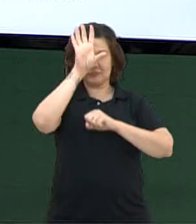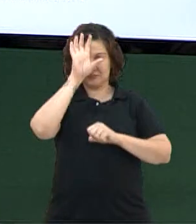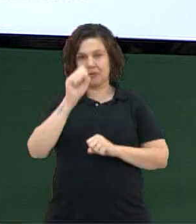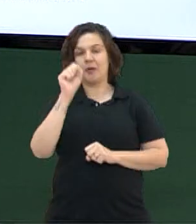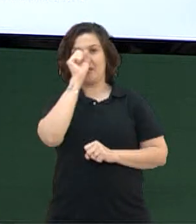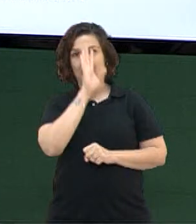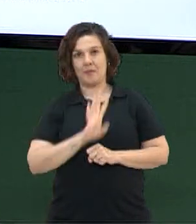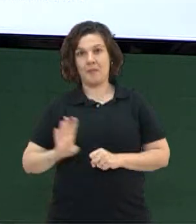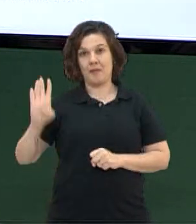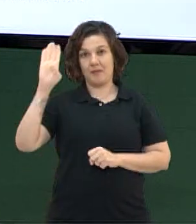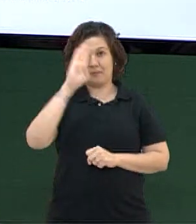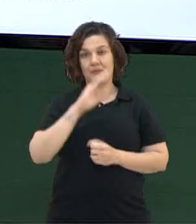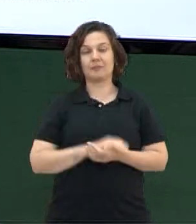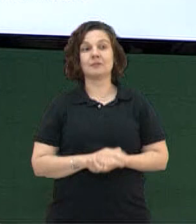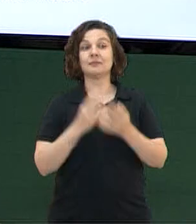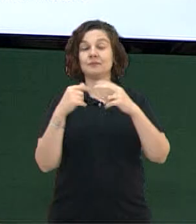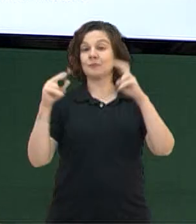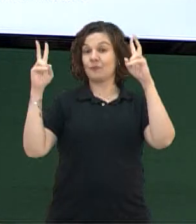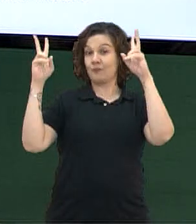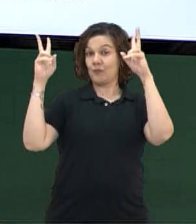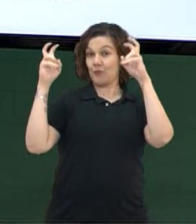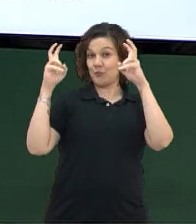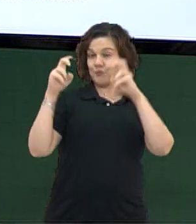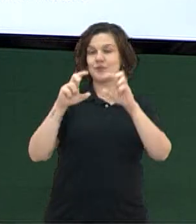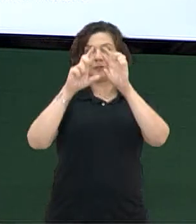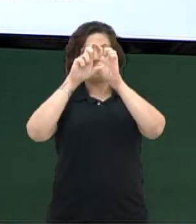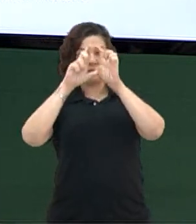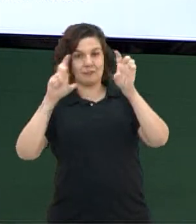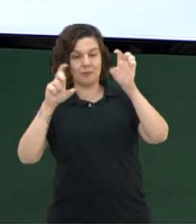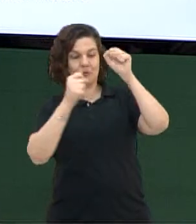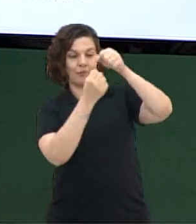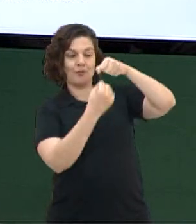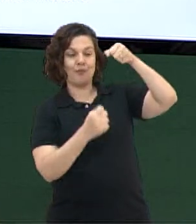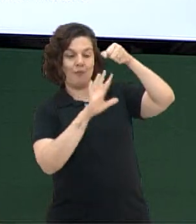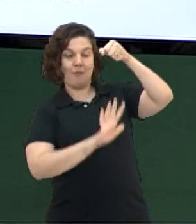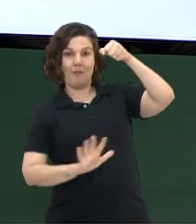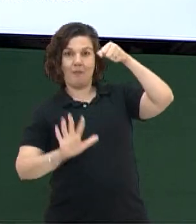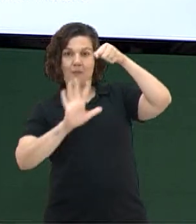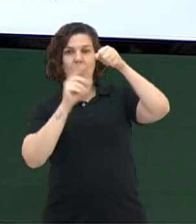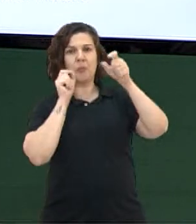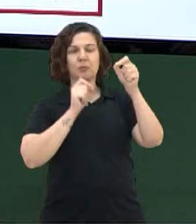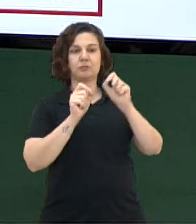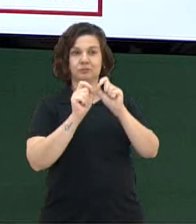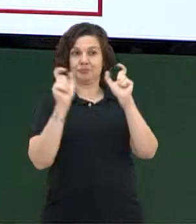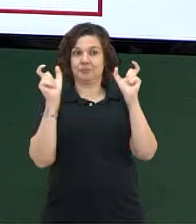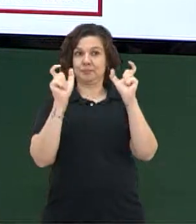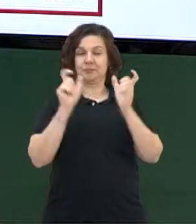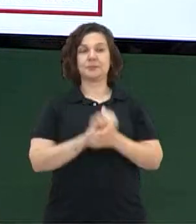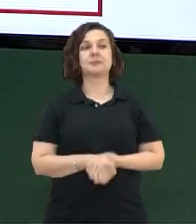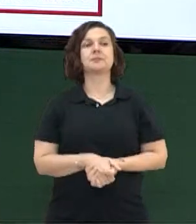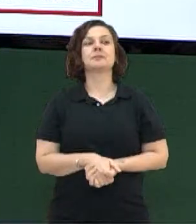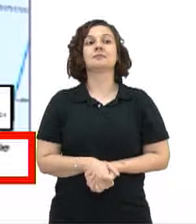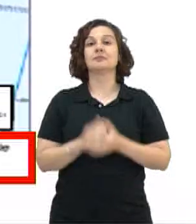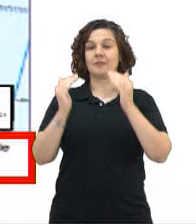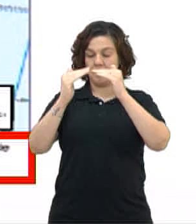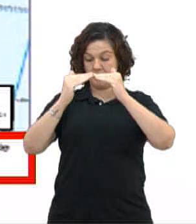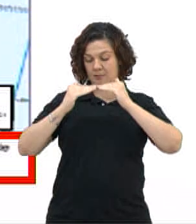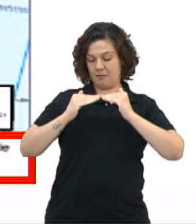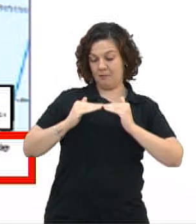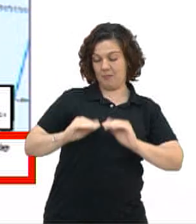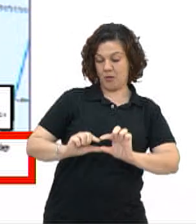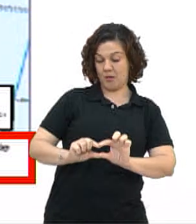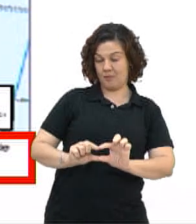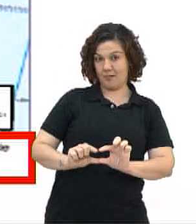do mapa indica para nós quais são as informações que estão sendo evidenciadas nesse mapa. Dando continuidade, no